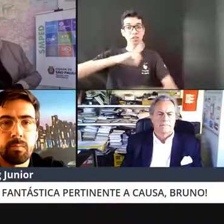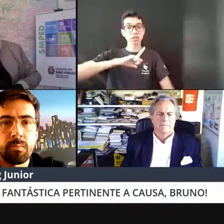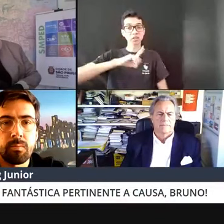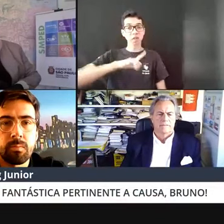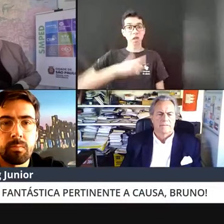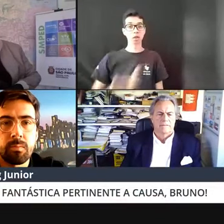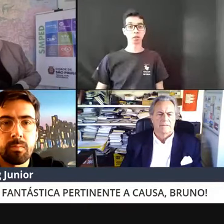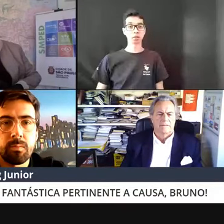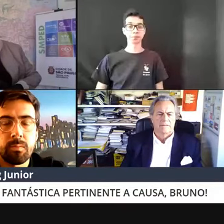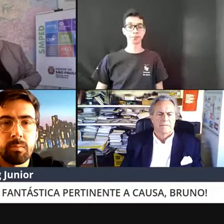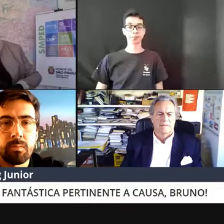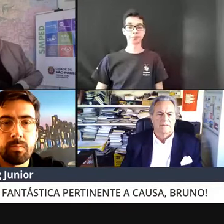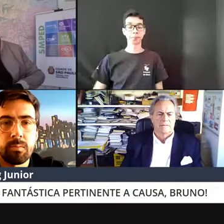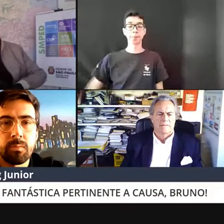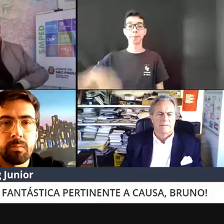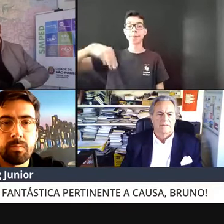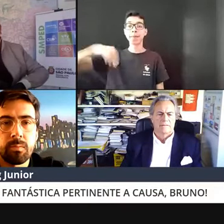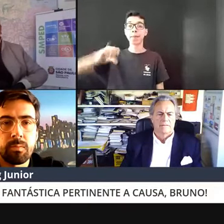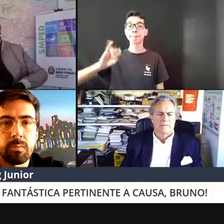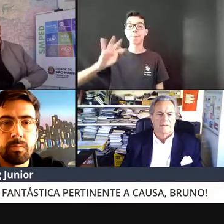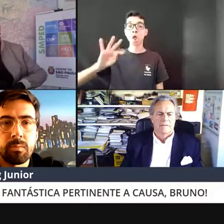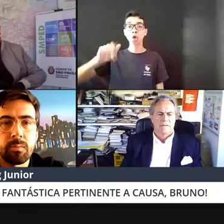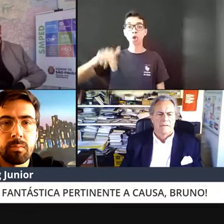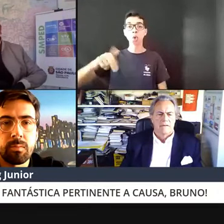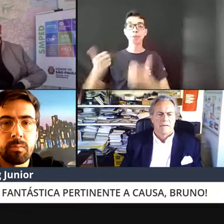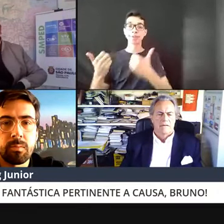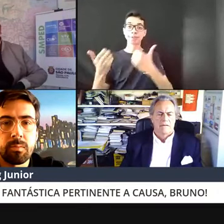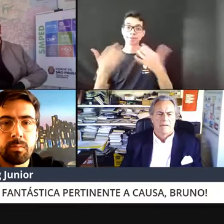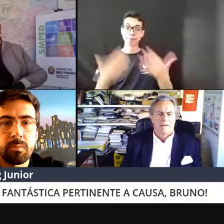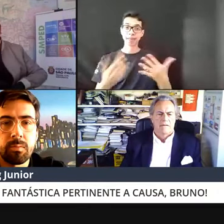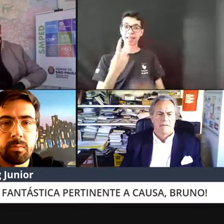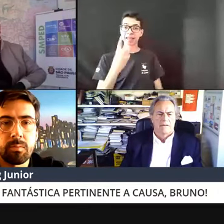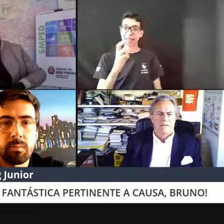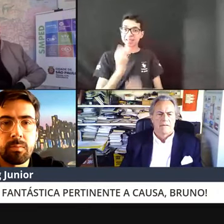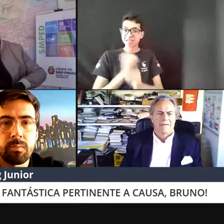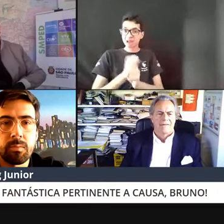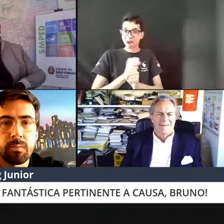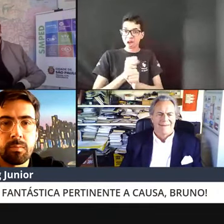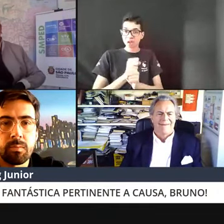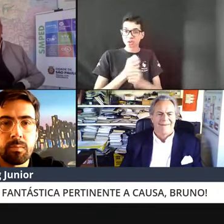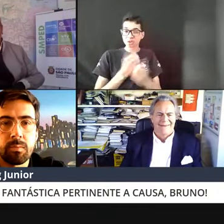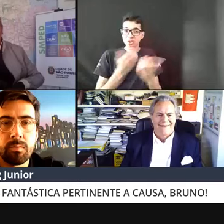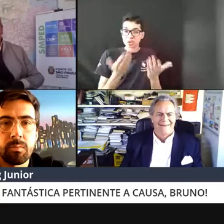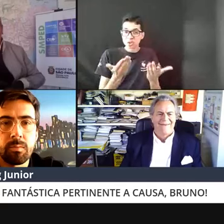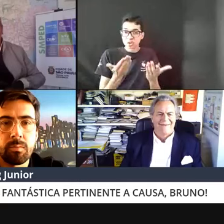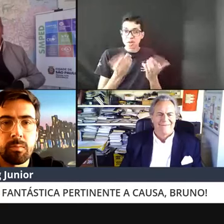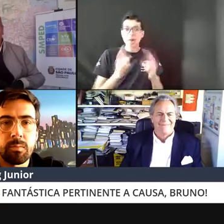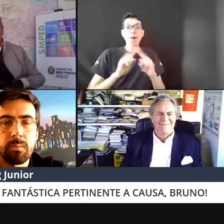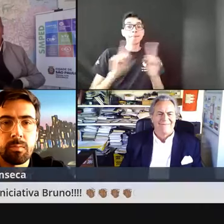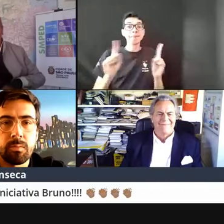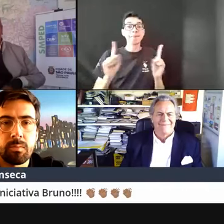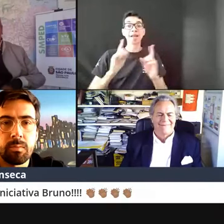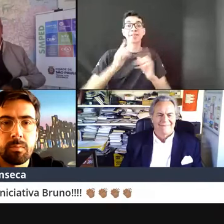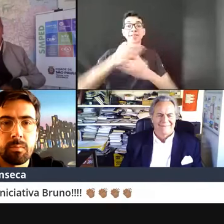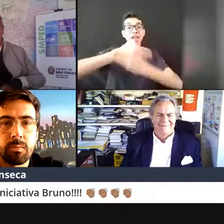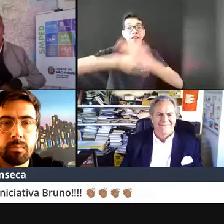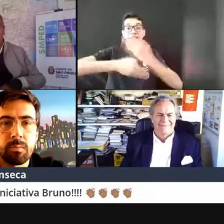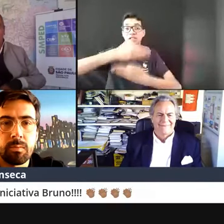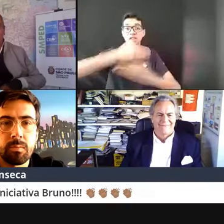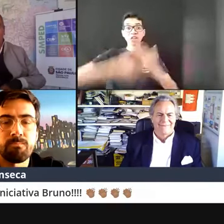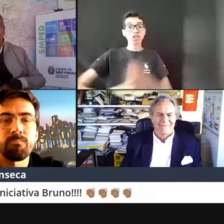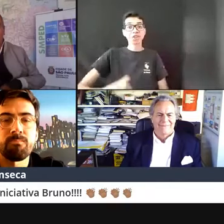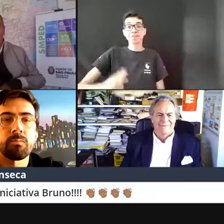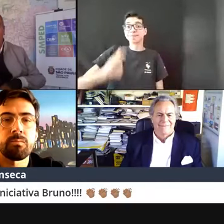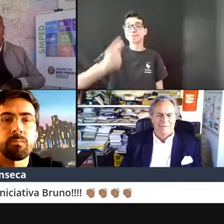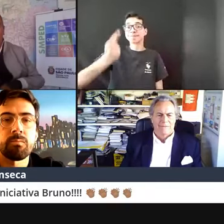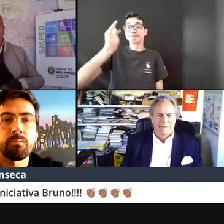assim, 15 anos, mas deficiência tem desde que o homem é homem, né? Só 15 anos. Então, exatamente, é para você